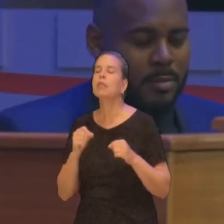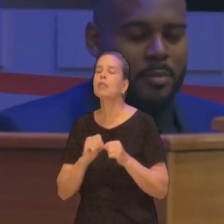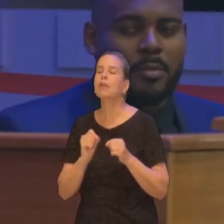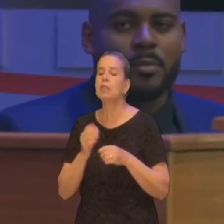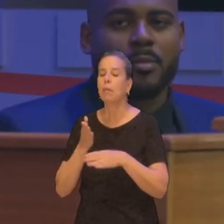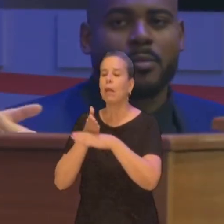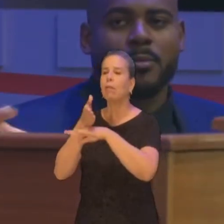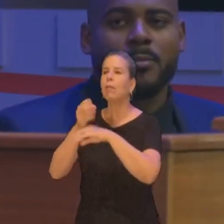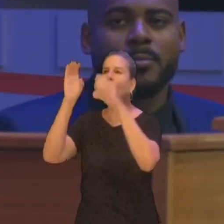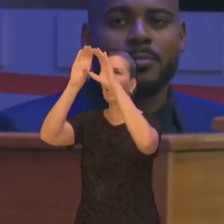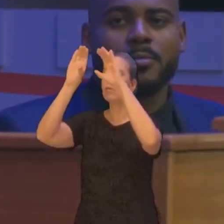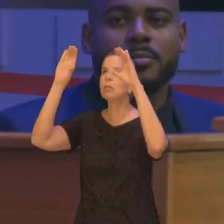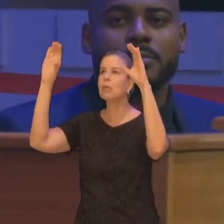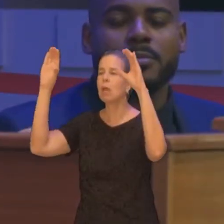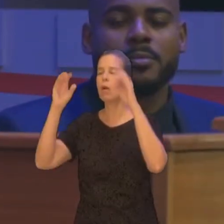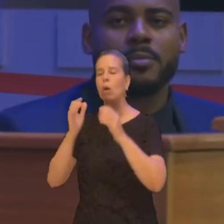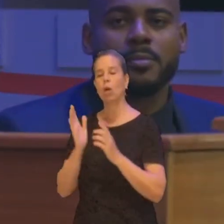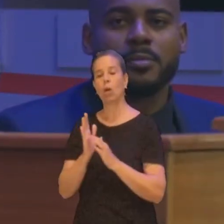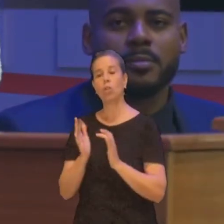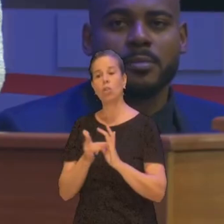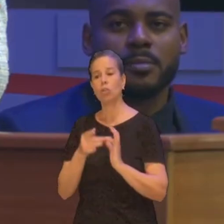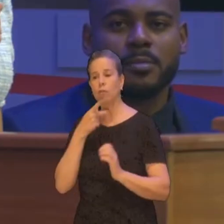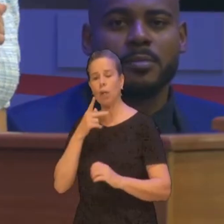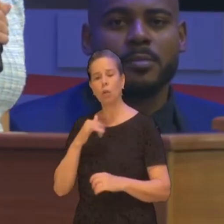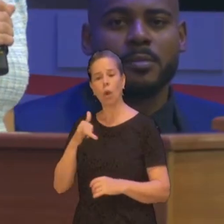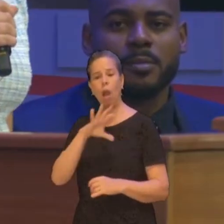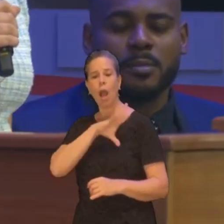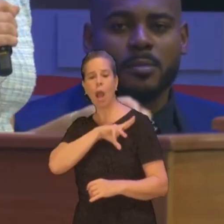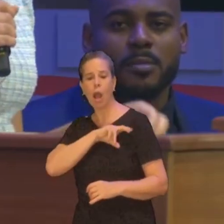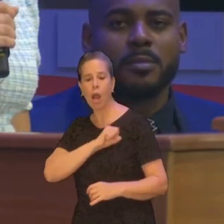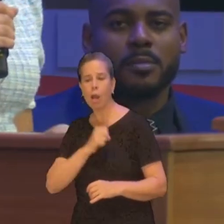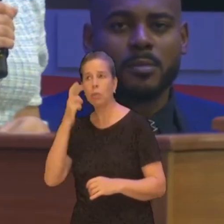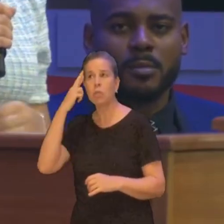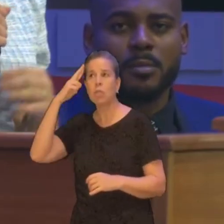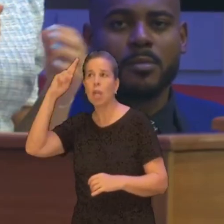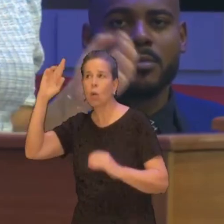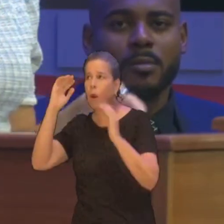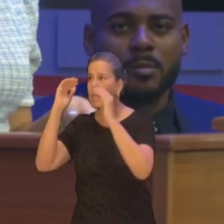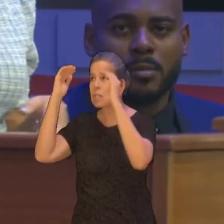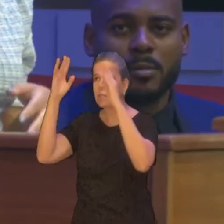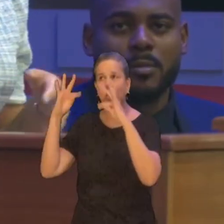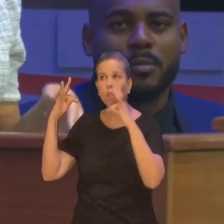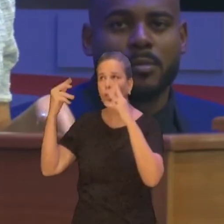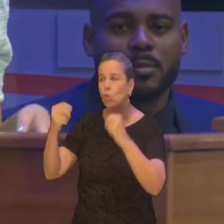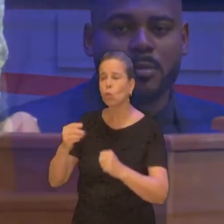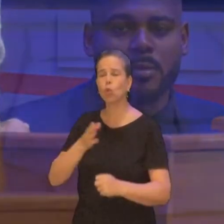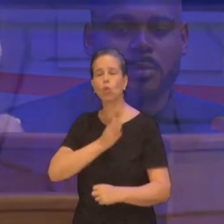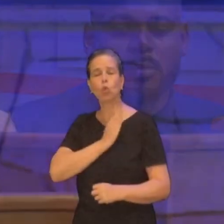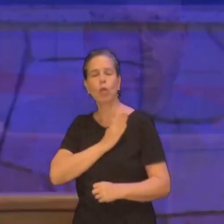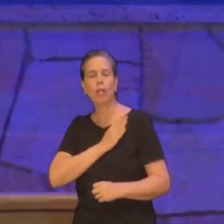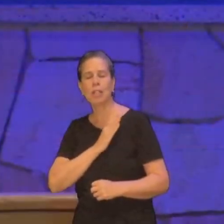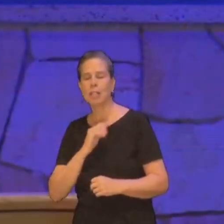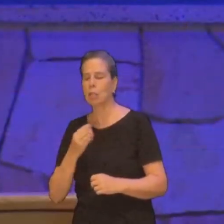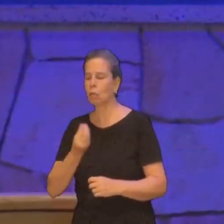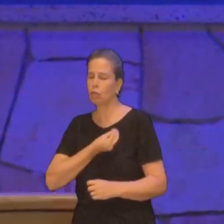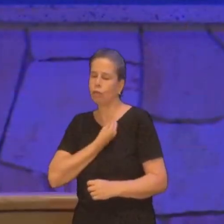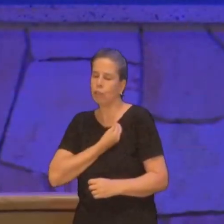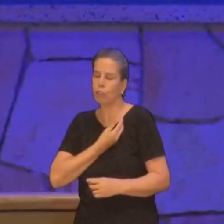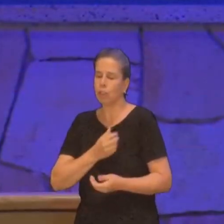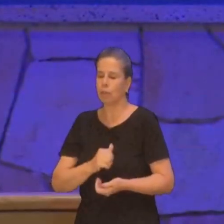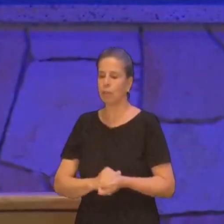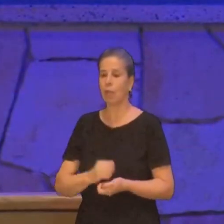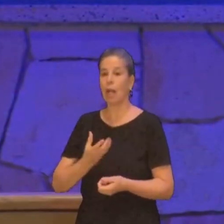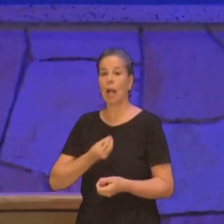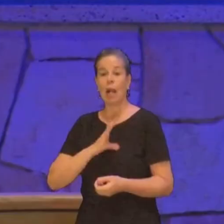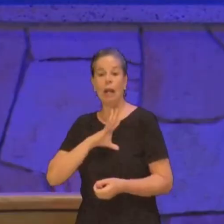céus? Jesus diz, ame o Senhor acima de todas as coisas, com todo o seu coração, com todo o seu ser. E além disso, ame o